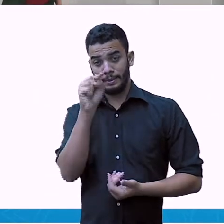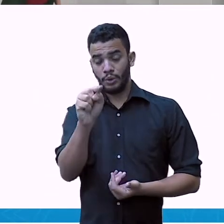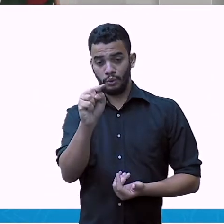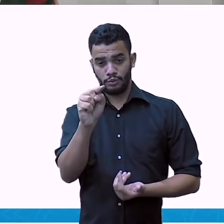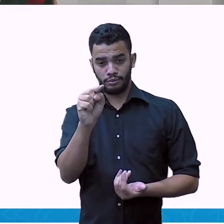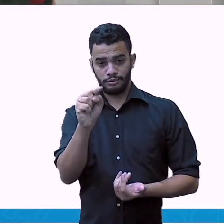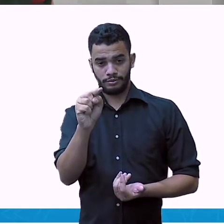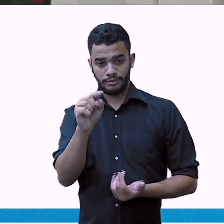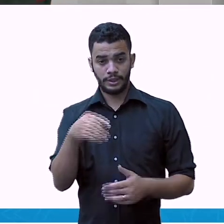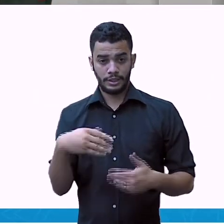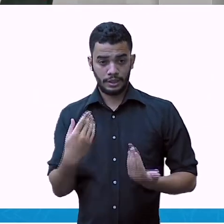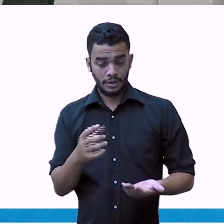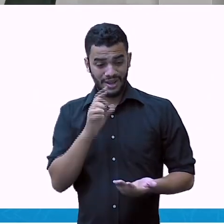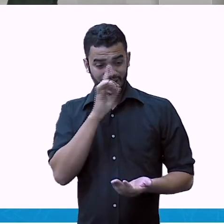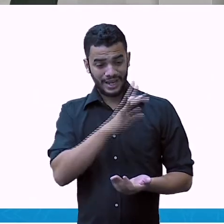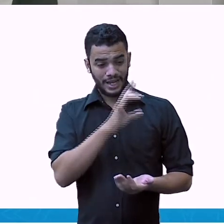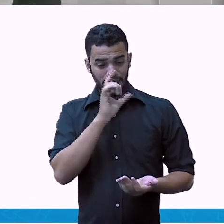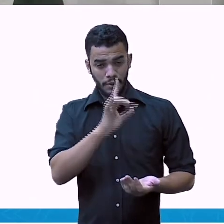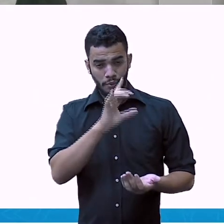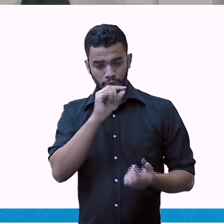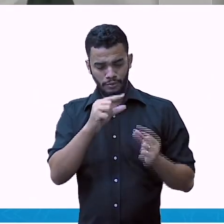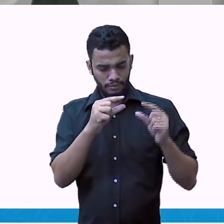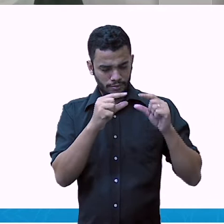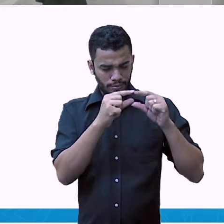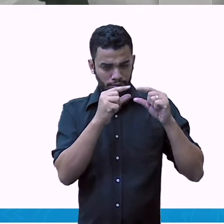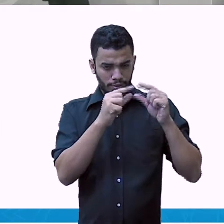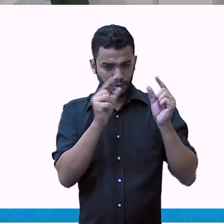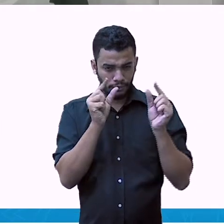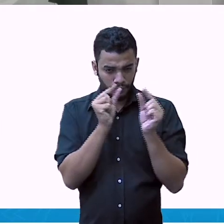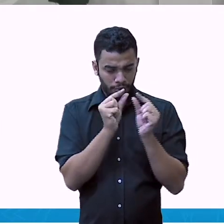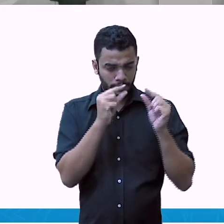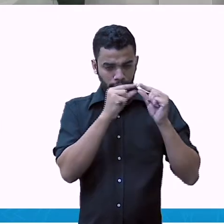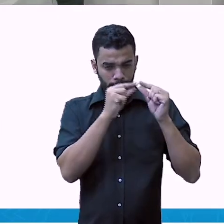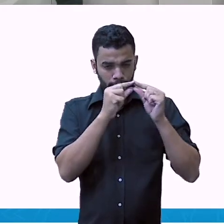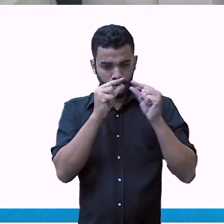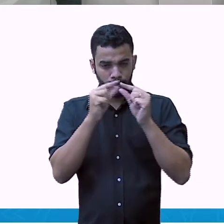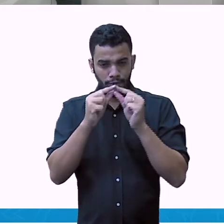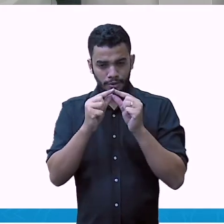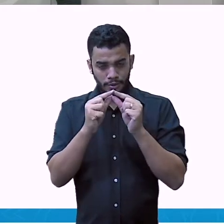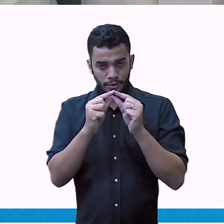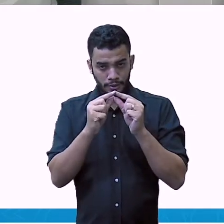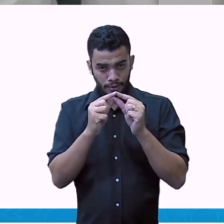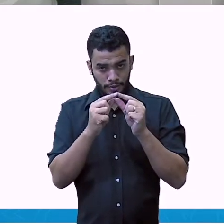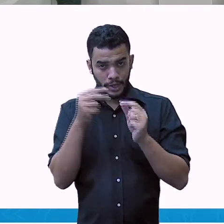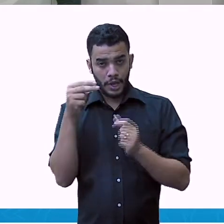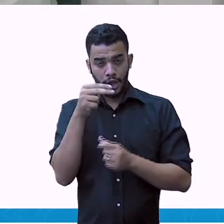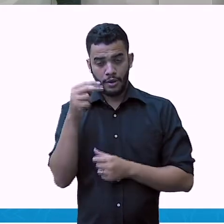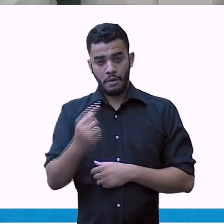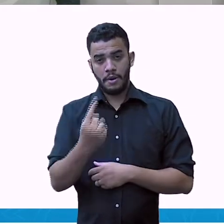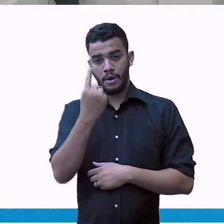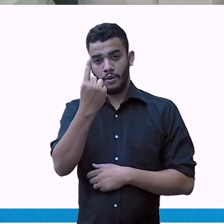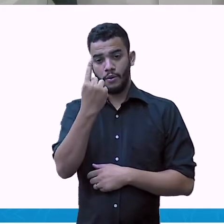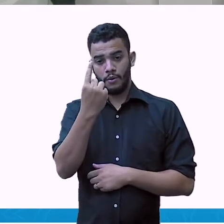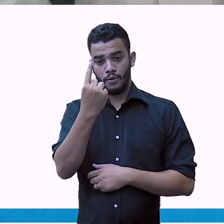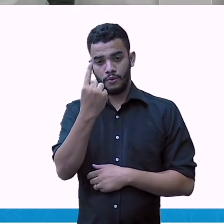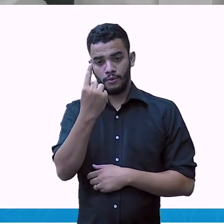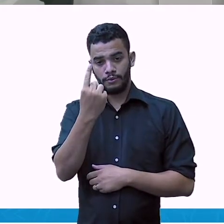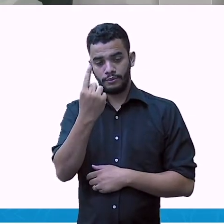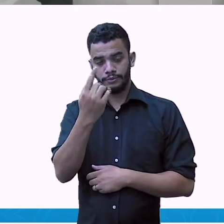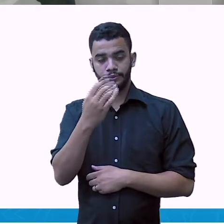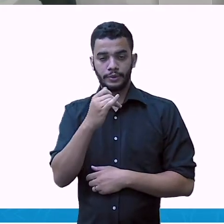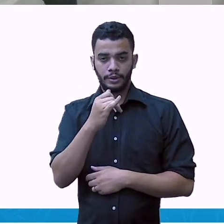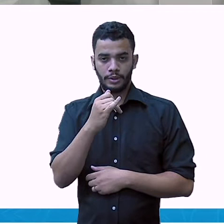1000ª parte da unidade. Como que nós representamos? Então, agora, uma partezinha dessa aqui, ó, que foi